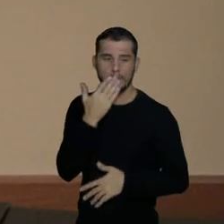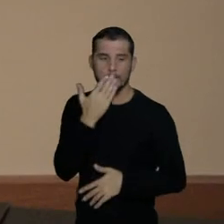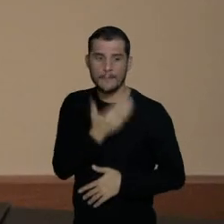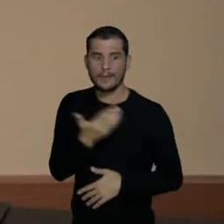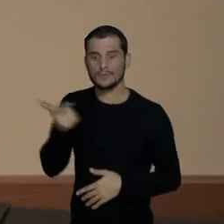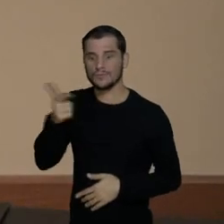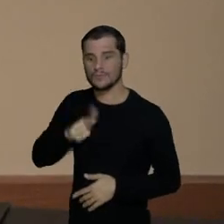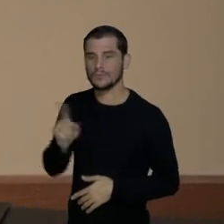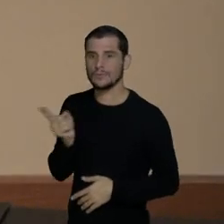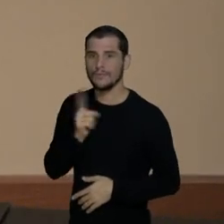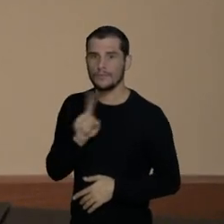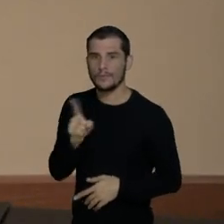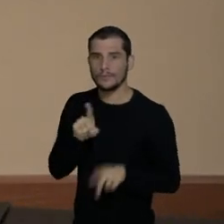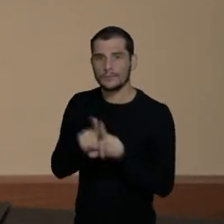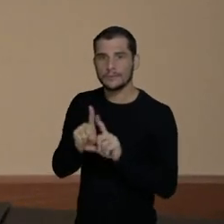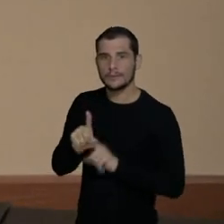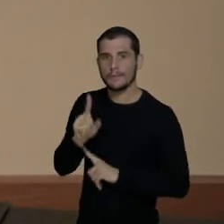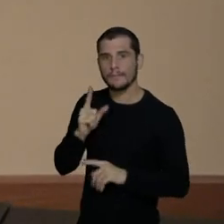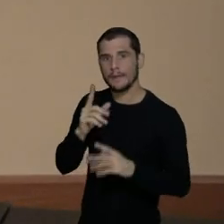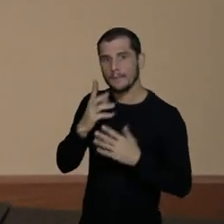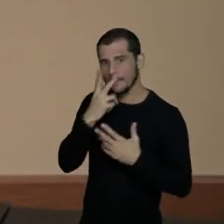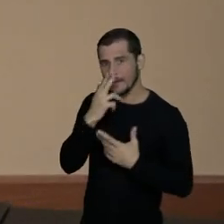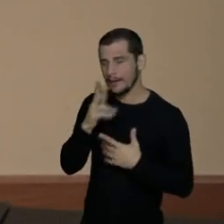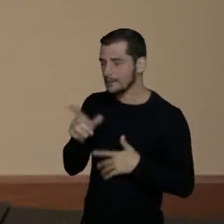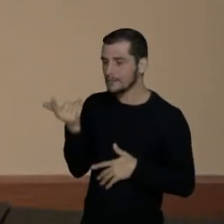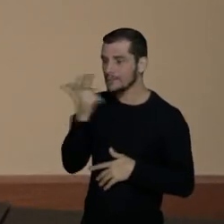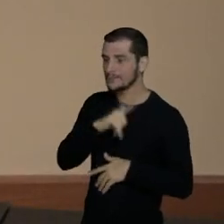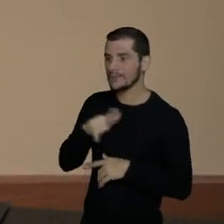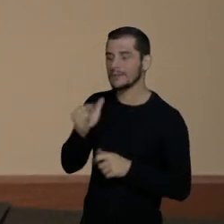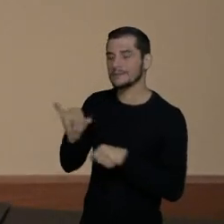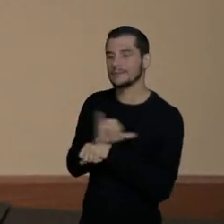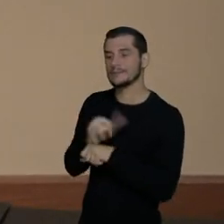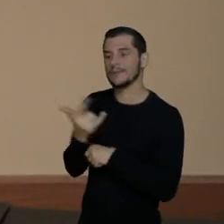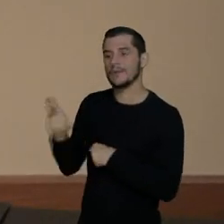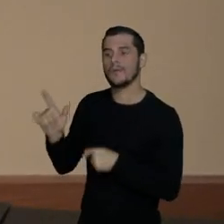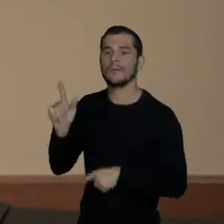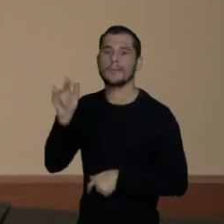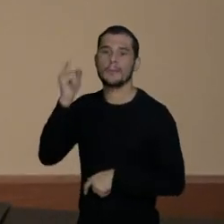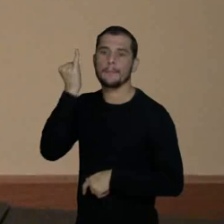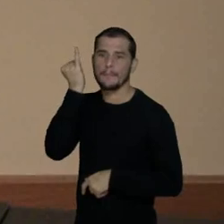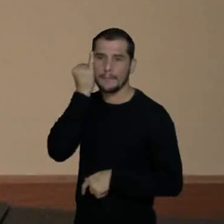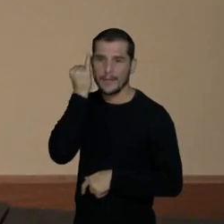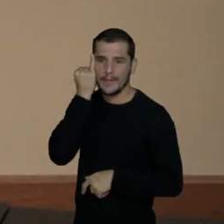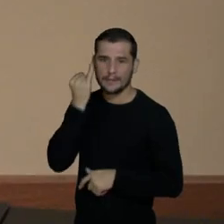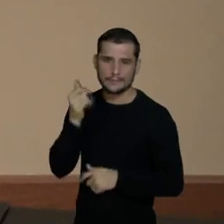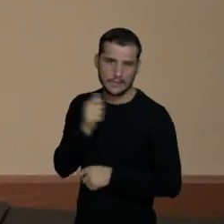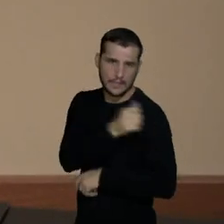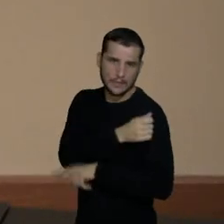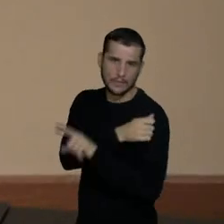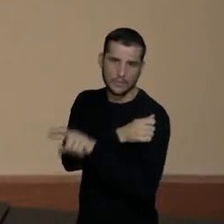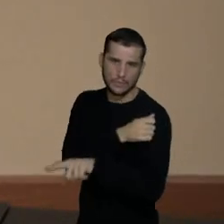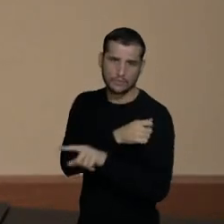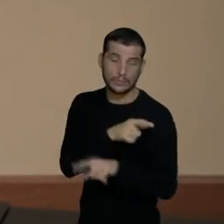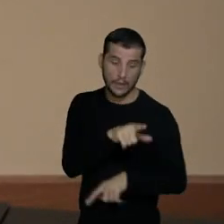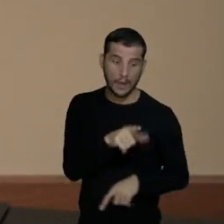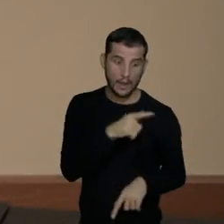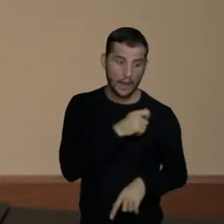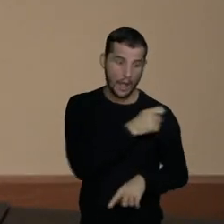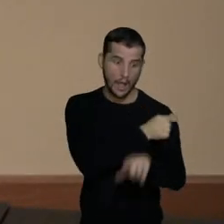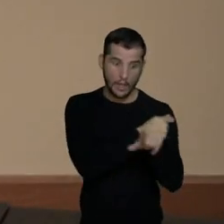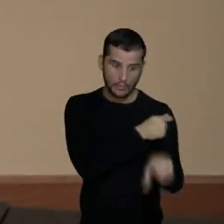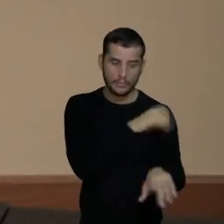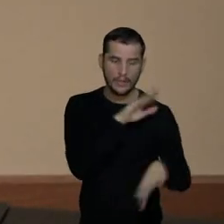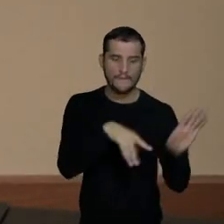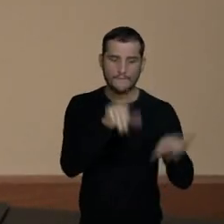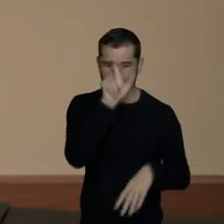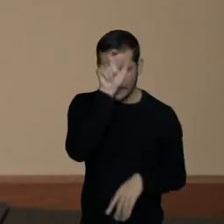do aluno preguiçoso Então e e ele nem conhecia né ele nem conhecia dislexia e já tinha uma estratégia para